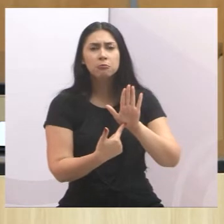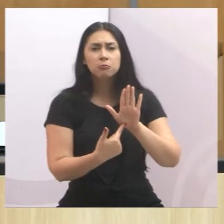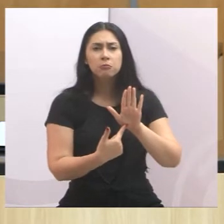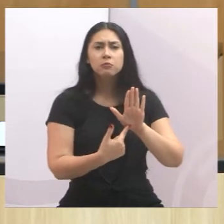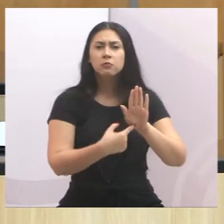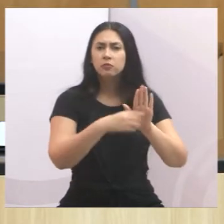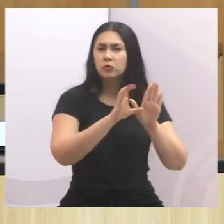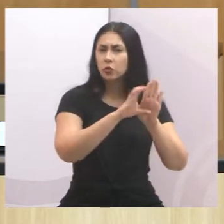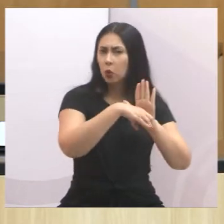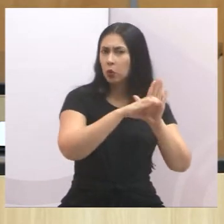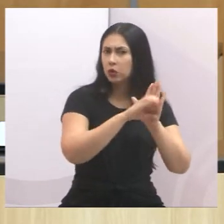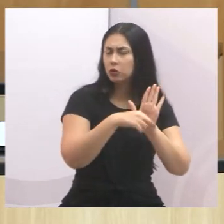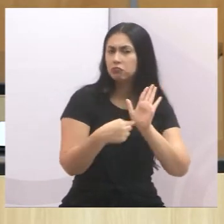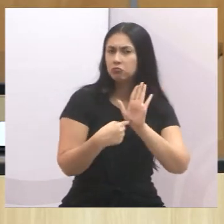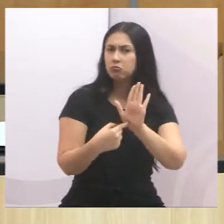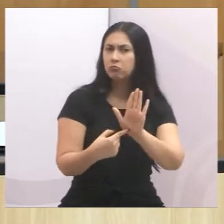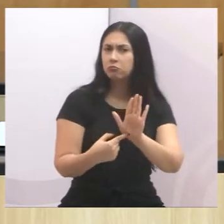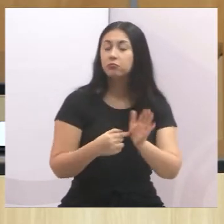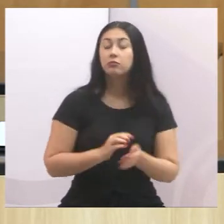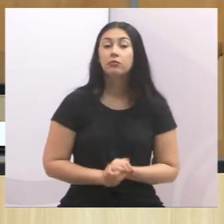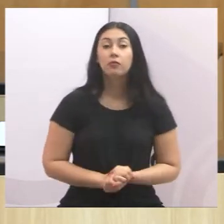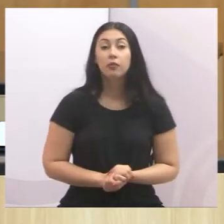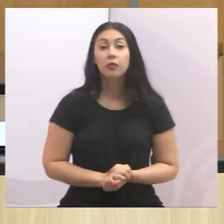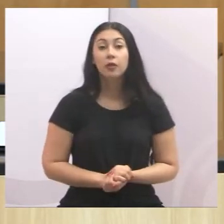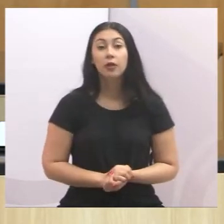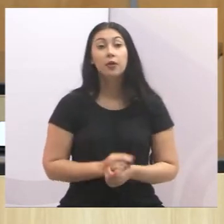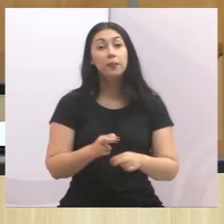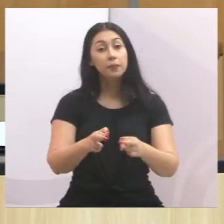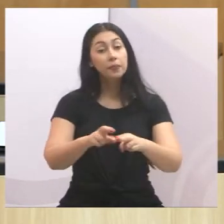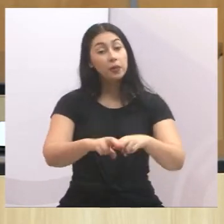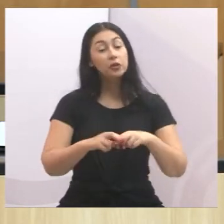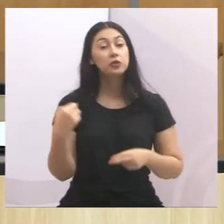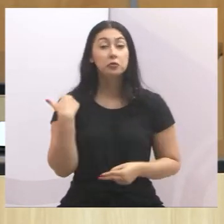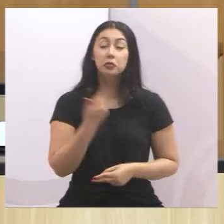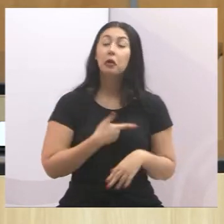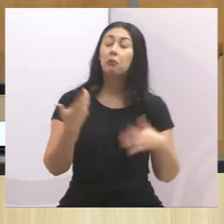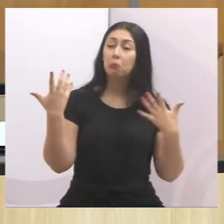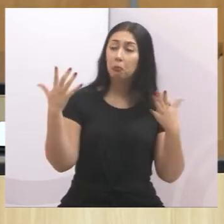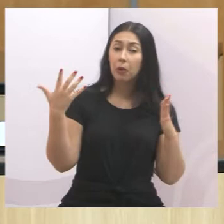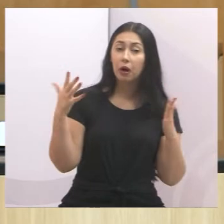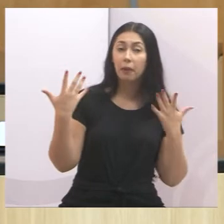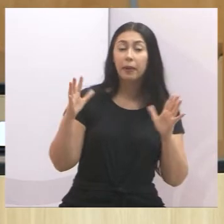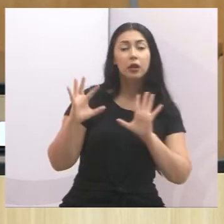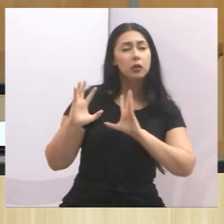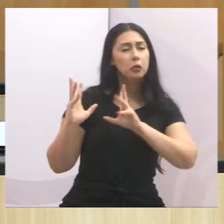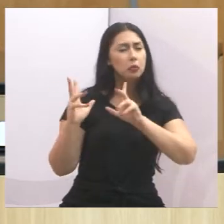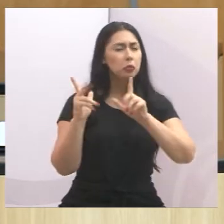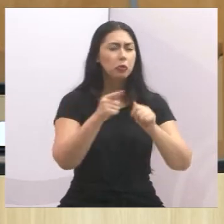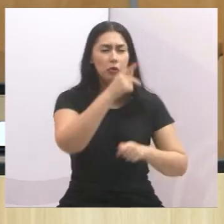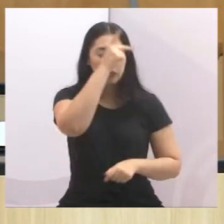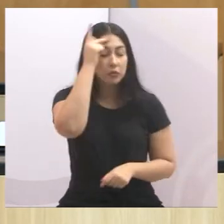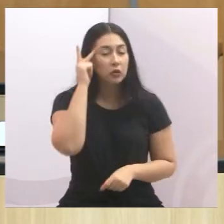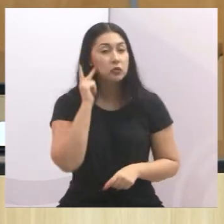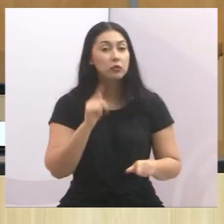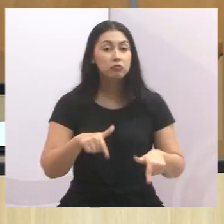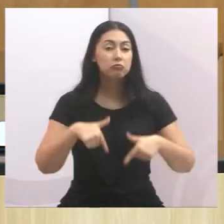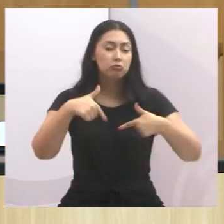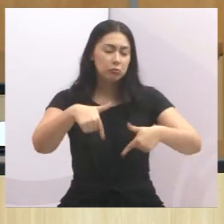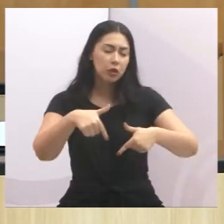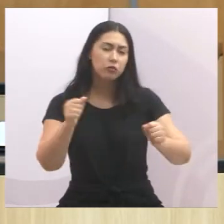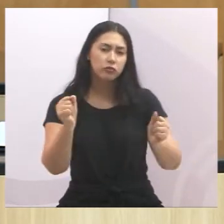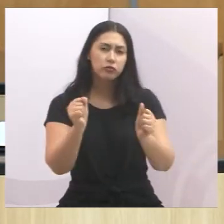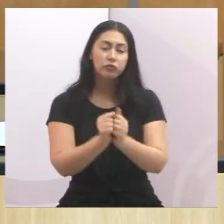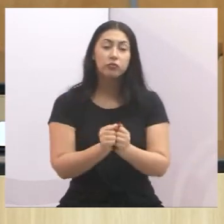da forma como ocorreu. Assim, de forma singular, manifestamos nossas congratulações a todos os atores desta salutar discussão.